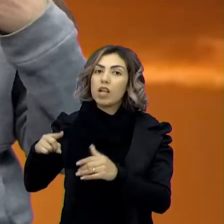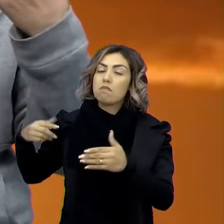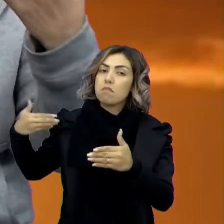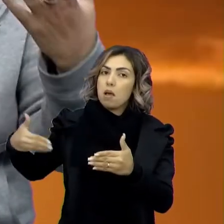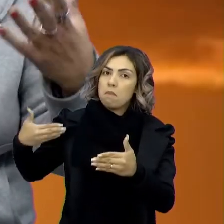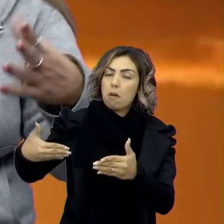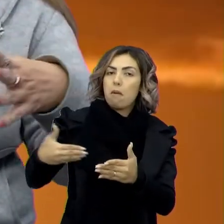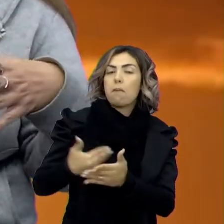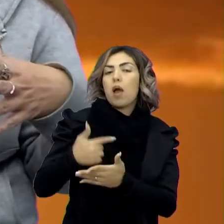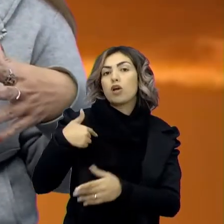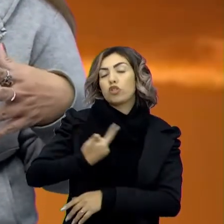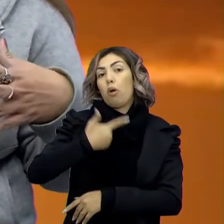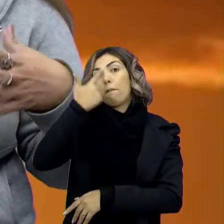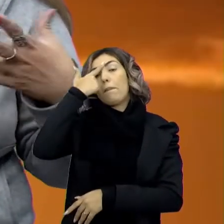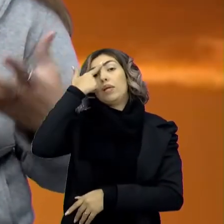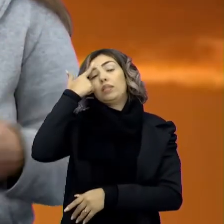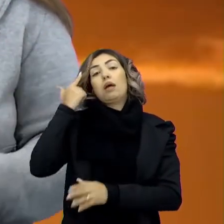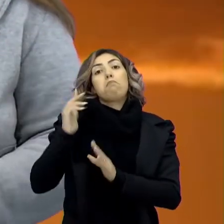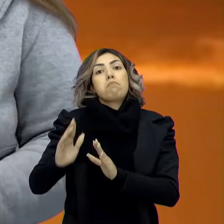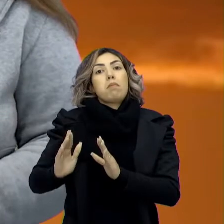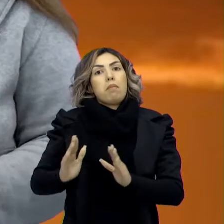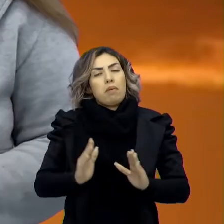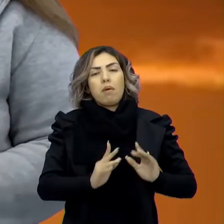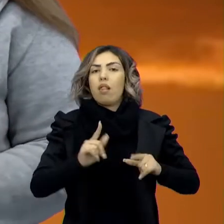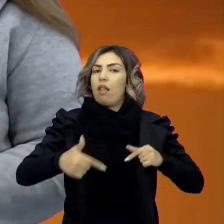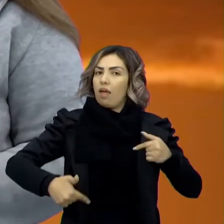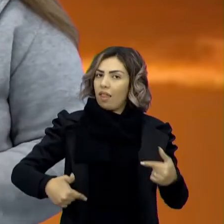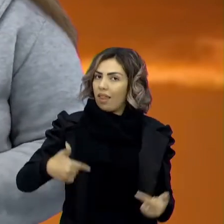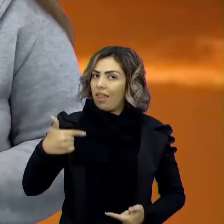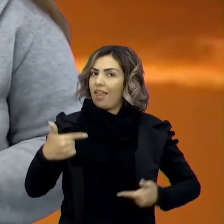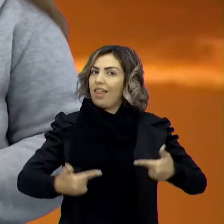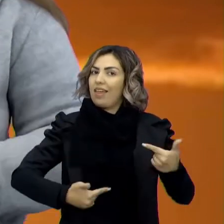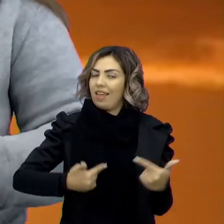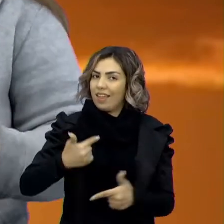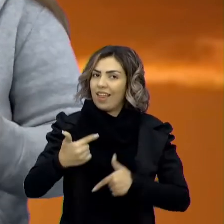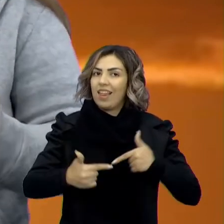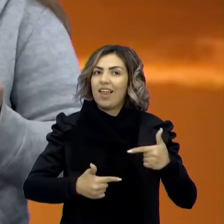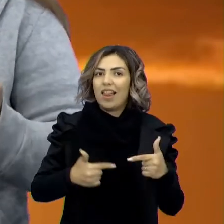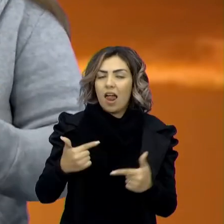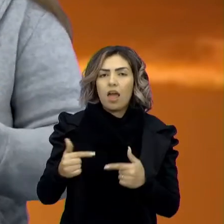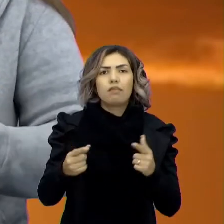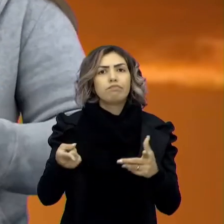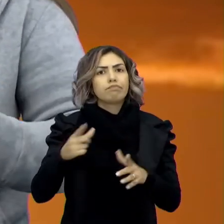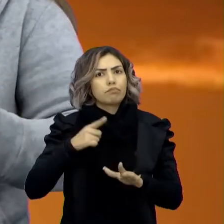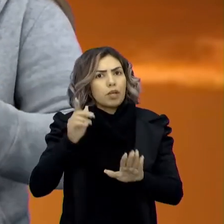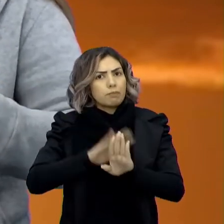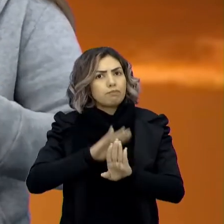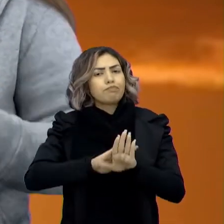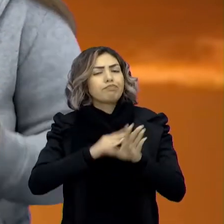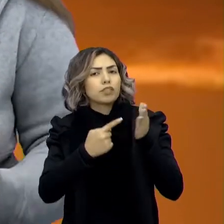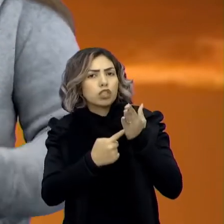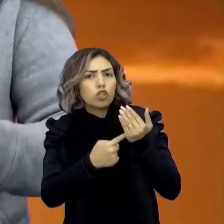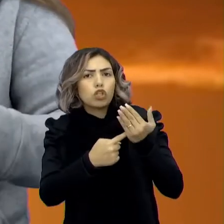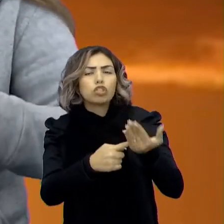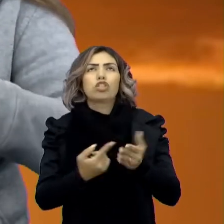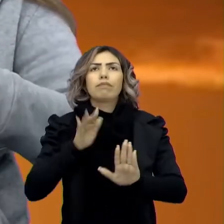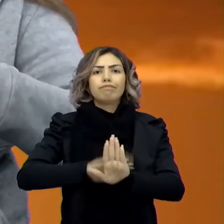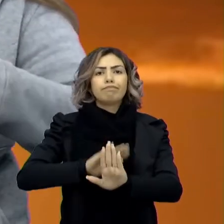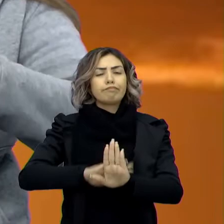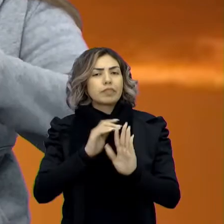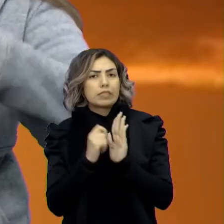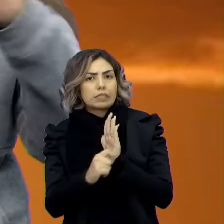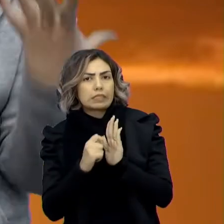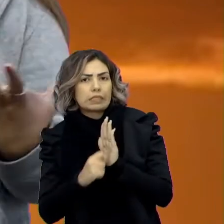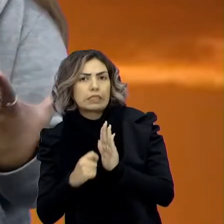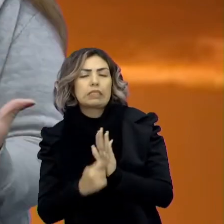gente pensar em tudo isso. Você vê, tem trabalho, né? Tem trabalho a fazer, e mexe com tecnologia, e mexe com escrita, e mexe